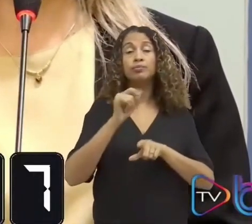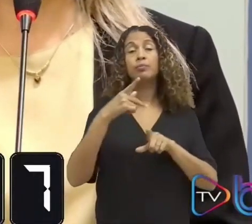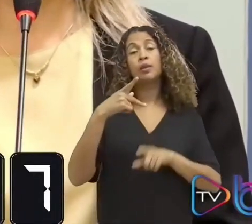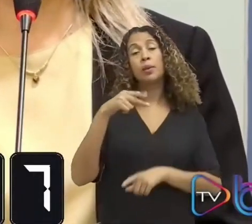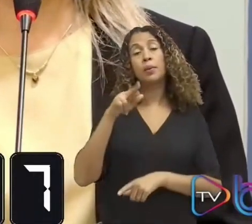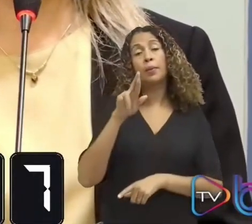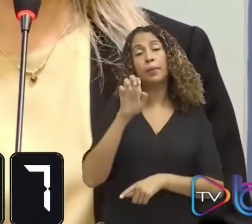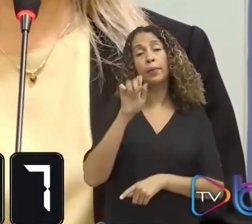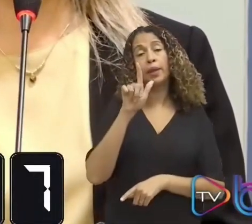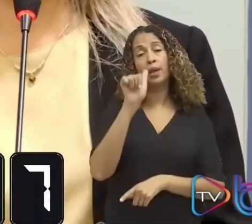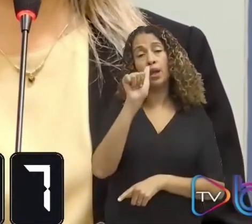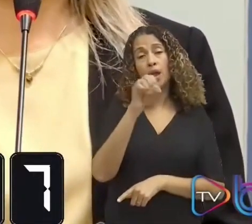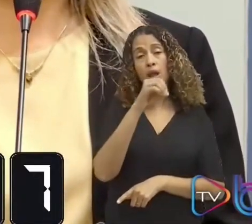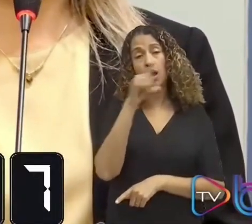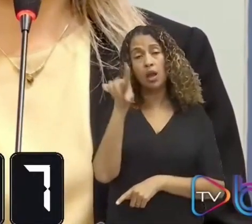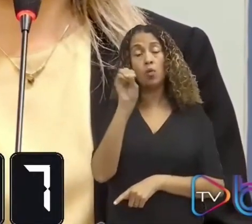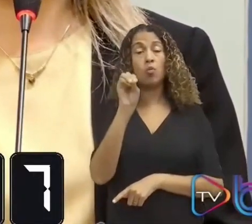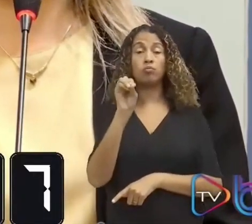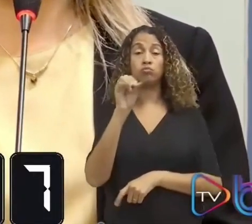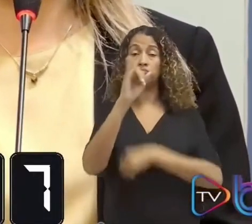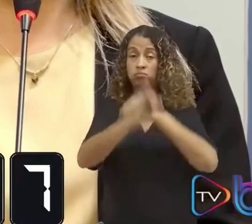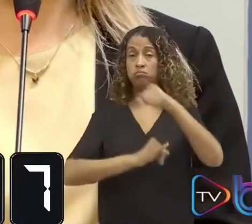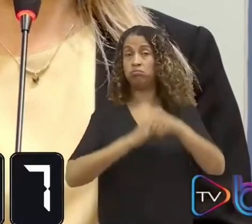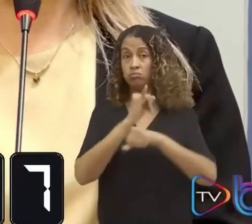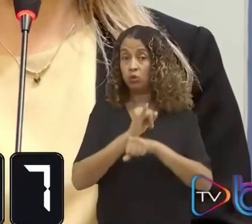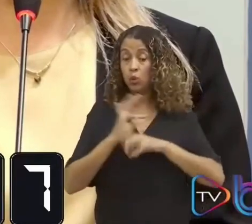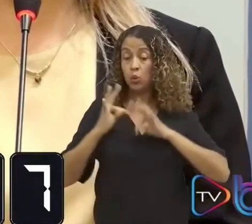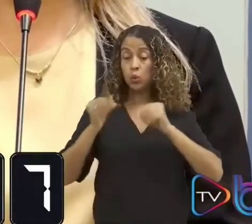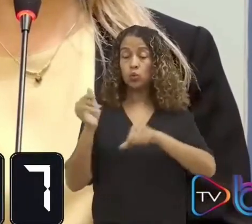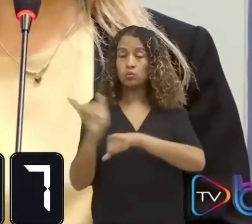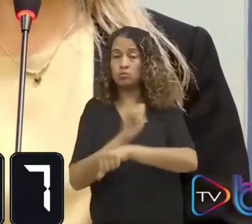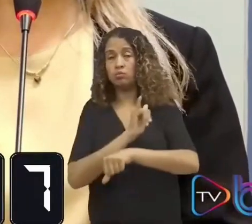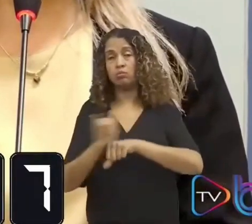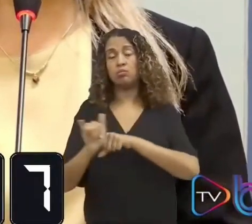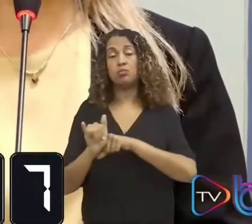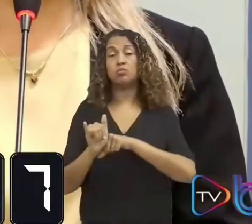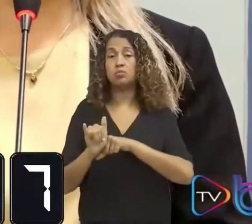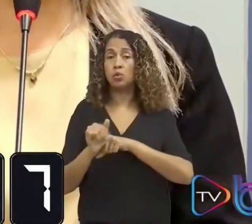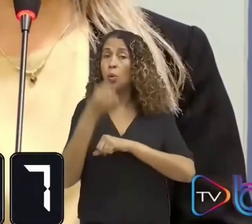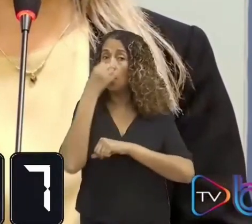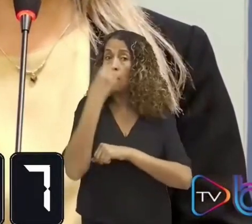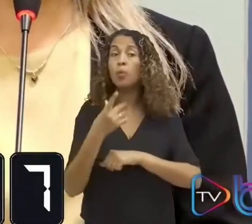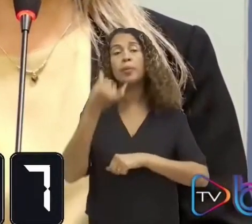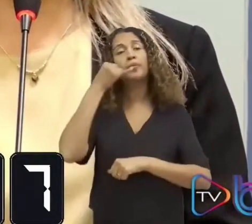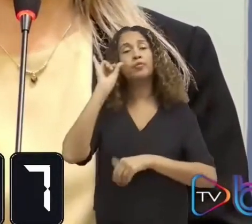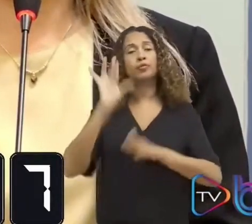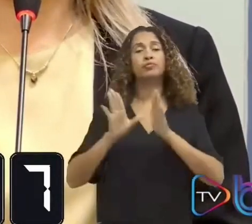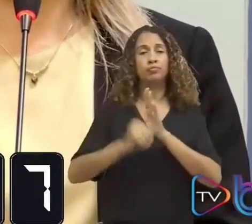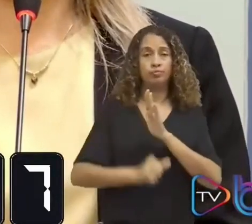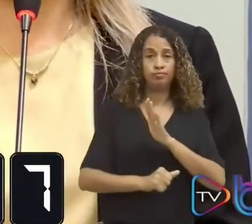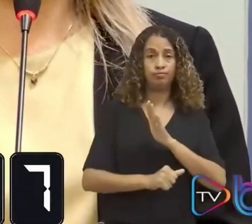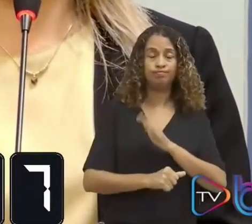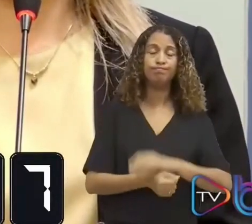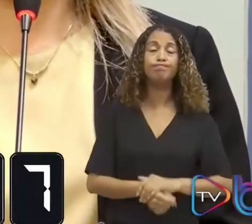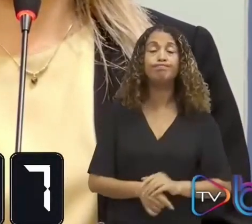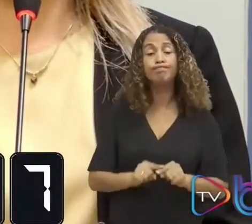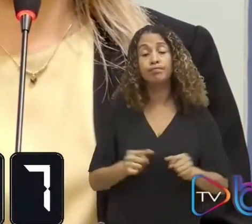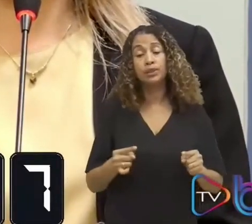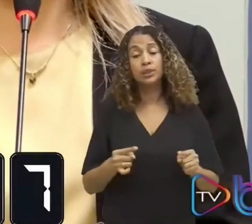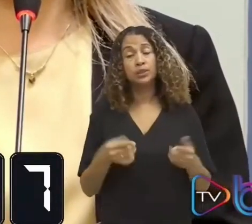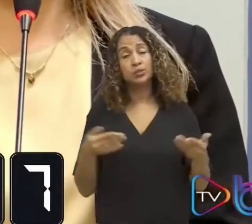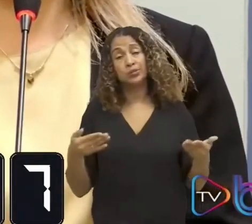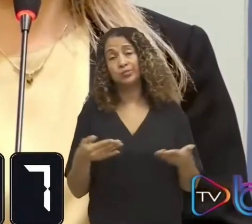de administração. Tudo isso são ferramentas muito úteis no combate à corrupção. Hoje, infelizmente, as